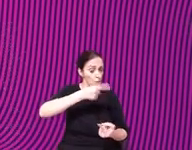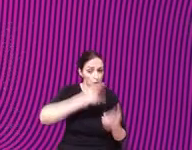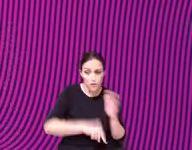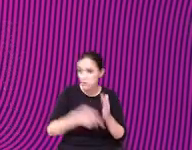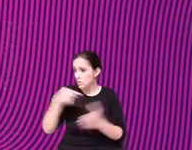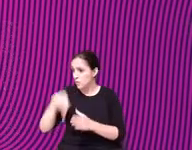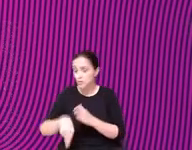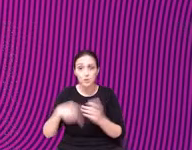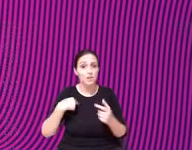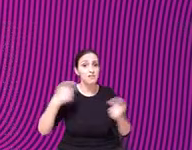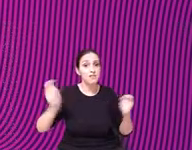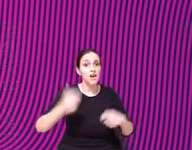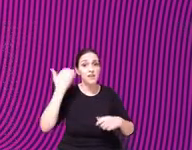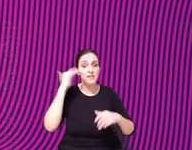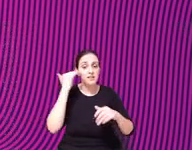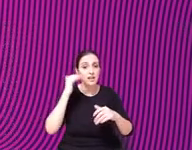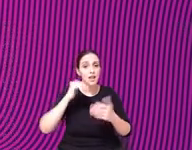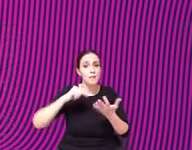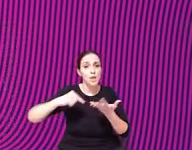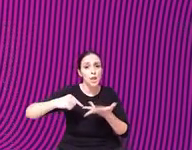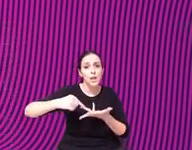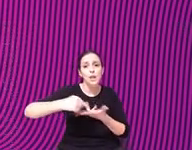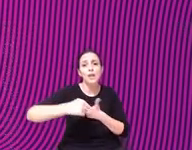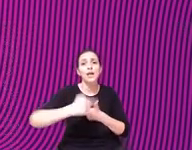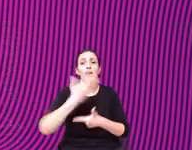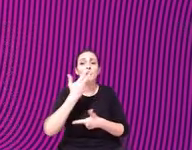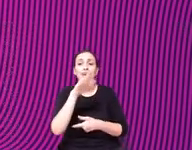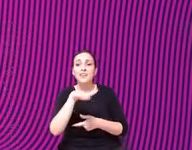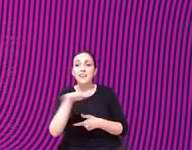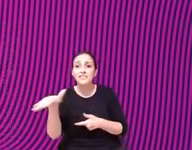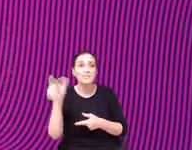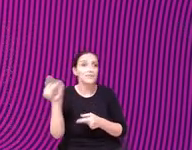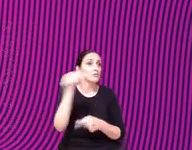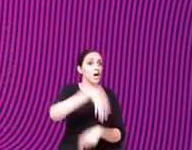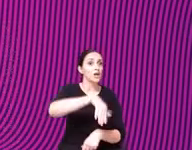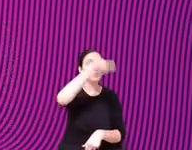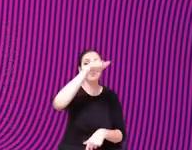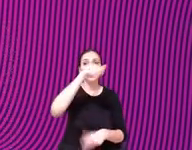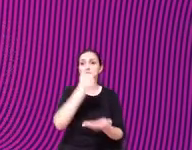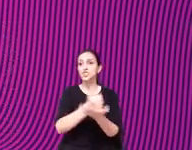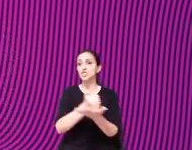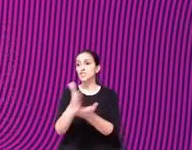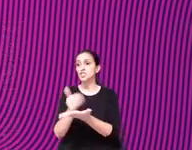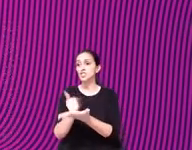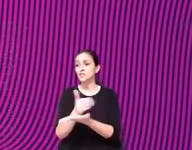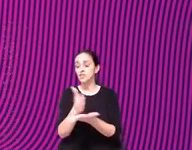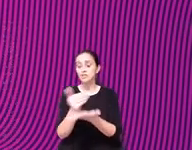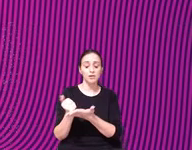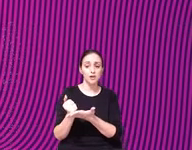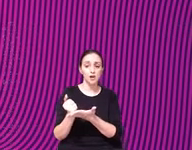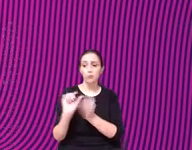das glomerulopatias, das doenças das crianças. Então, tu tem que dividir isso, e aí começa a fragmentação.